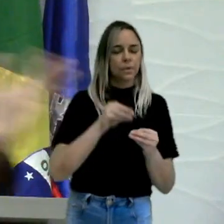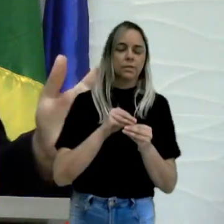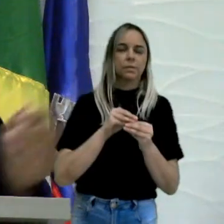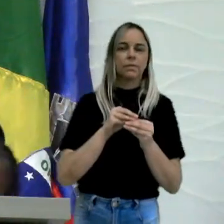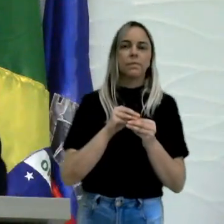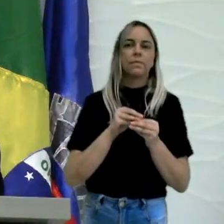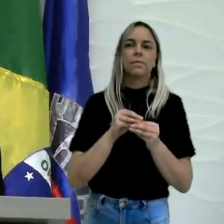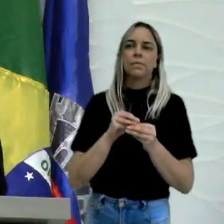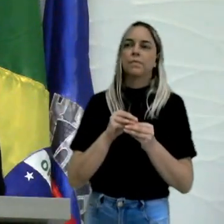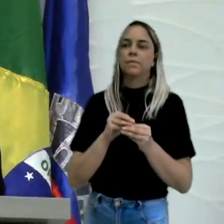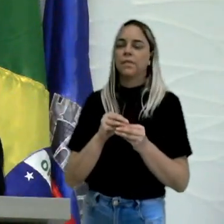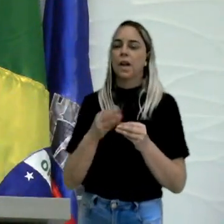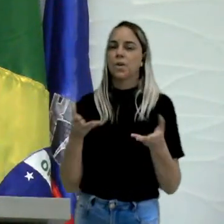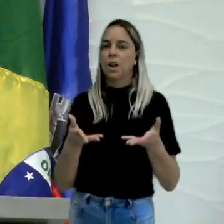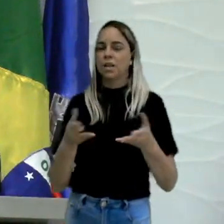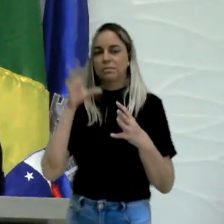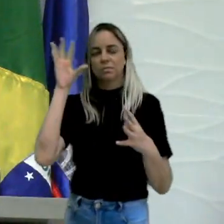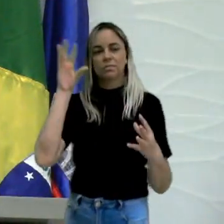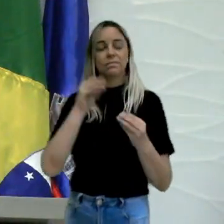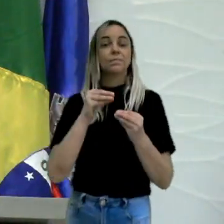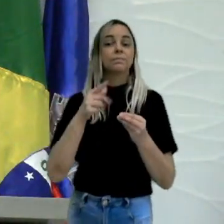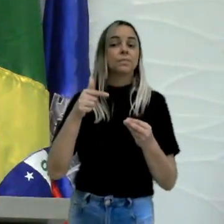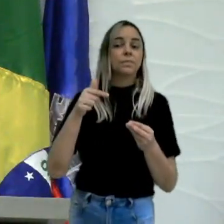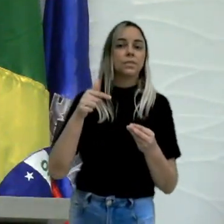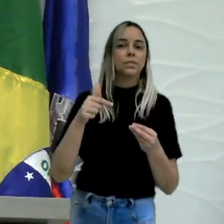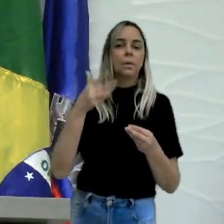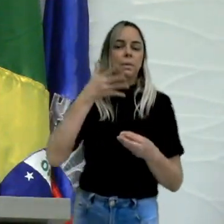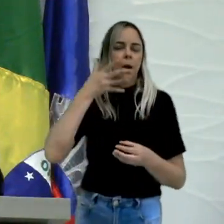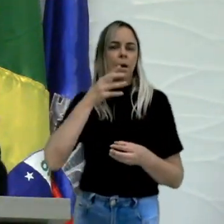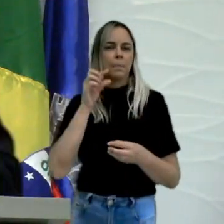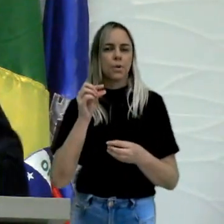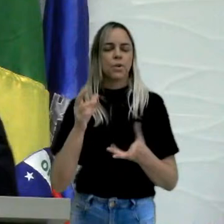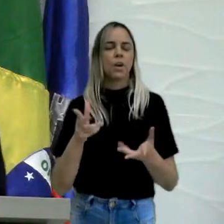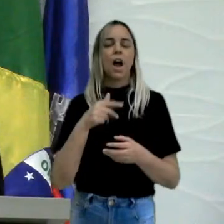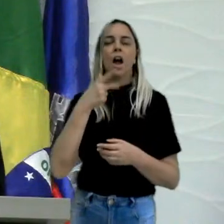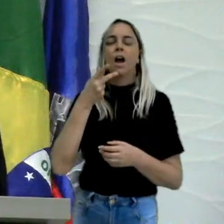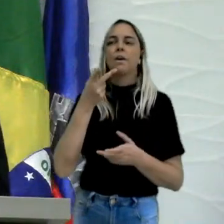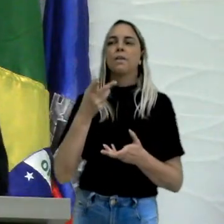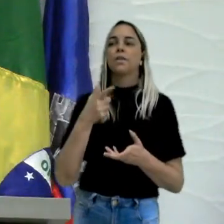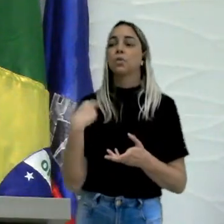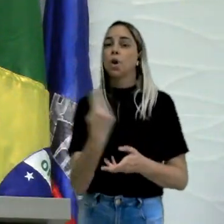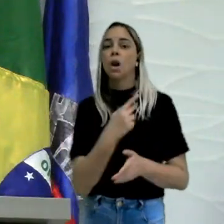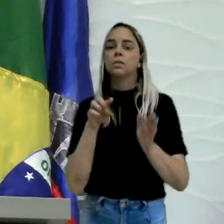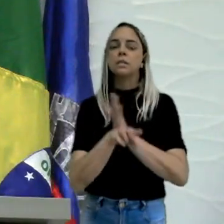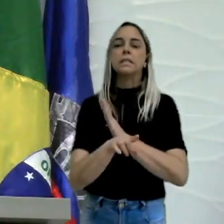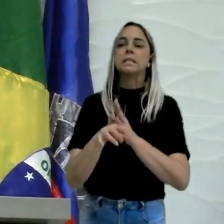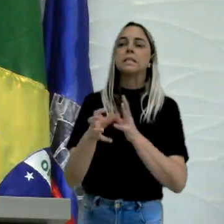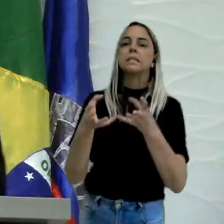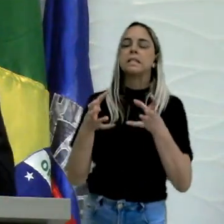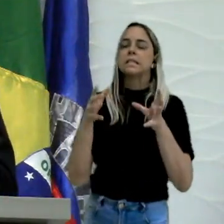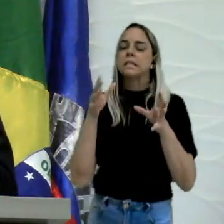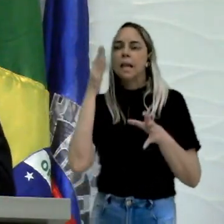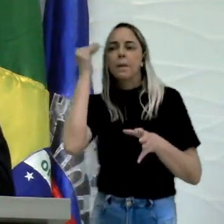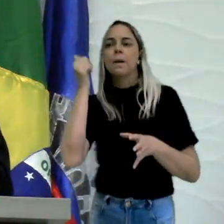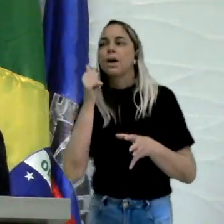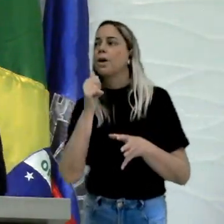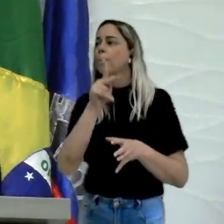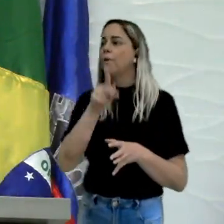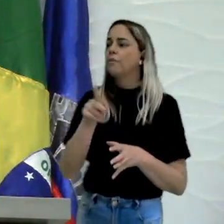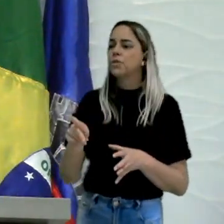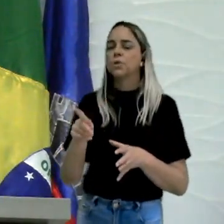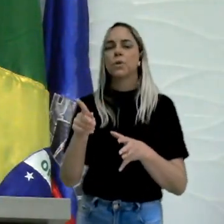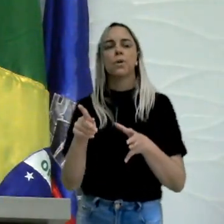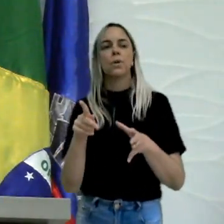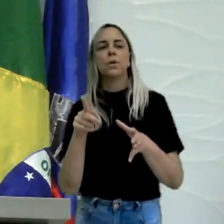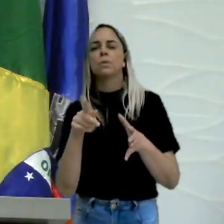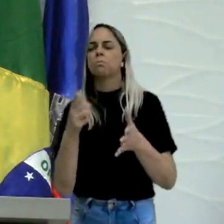aqui, mais uma vez, nós queremos saber, porque os professores perguntam,